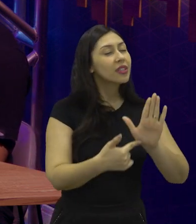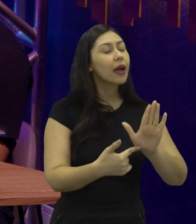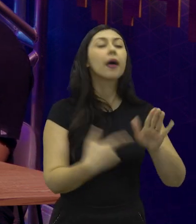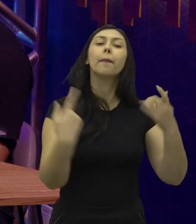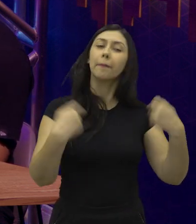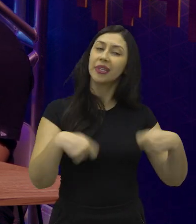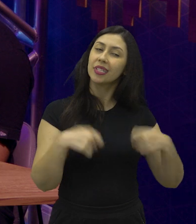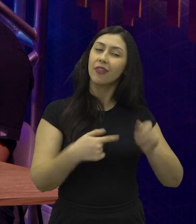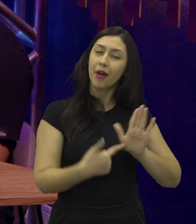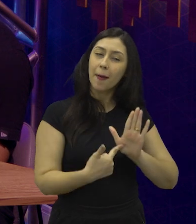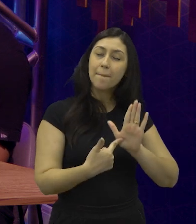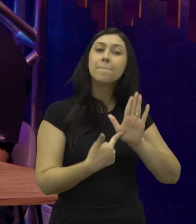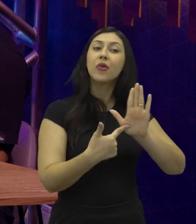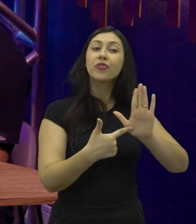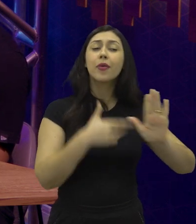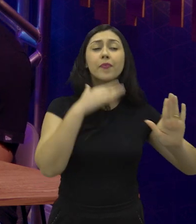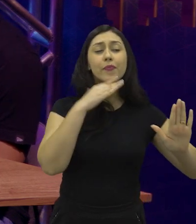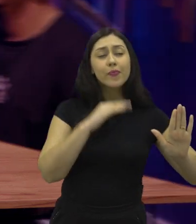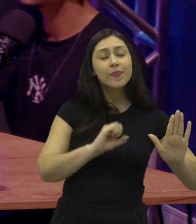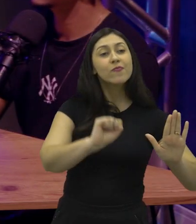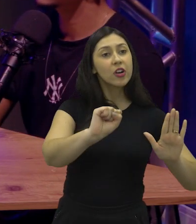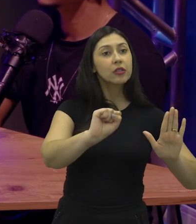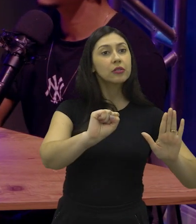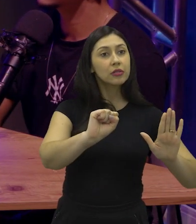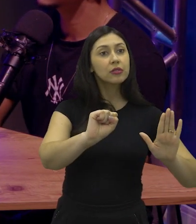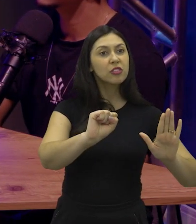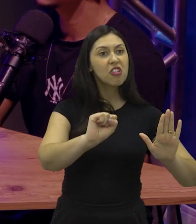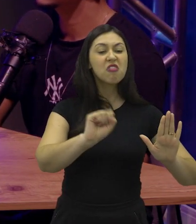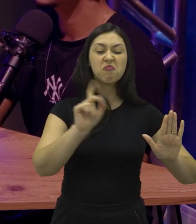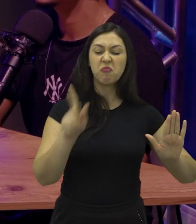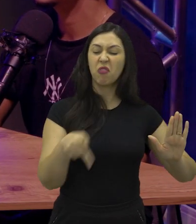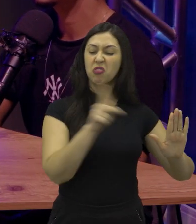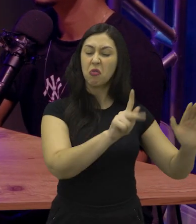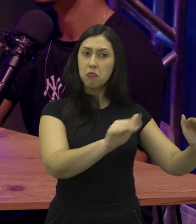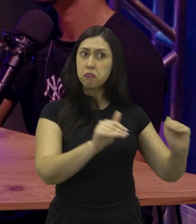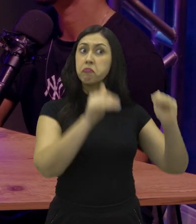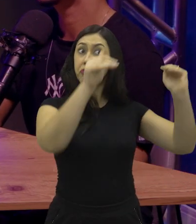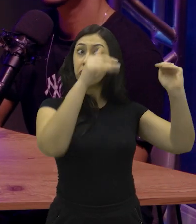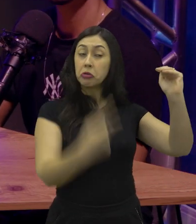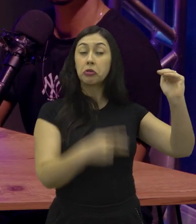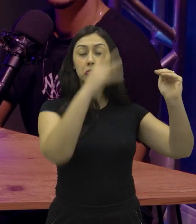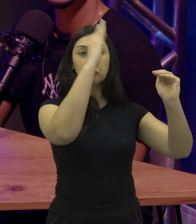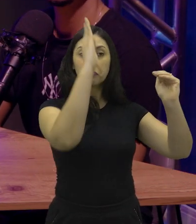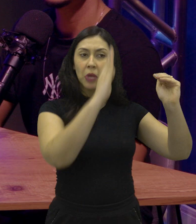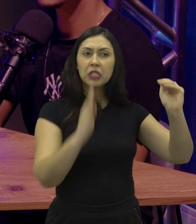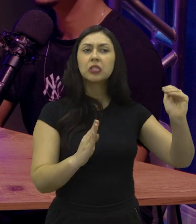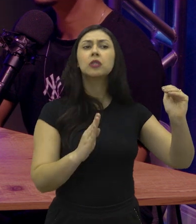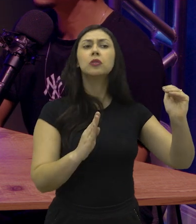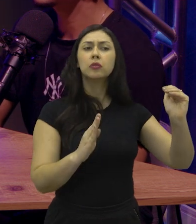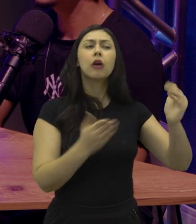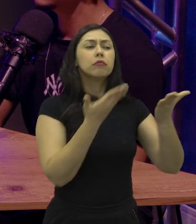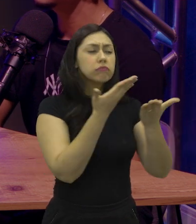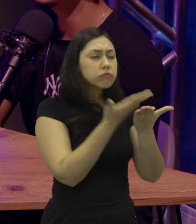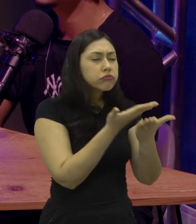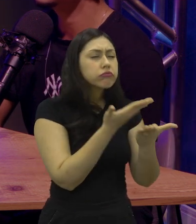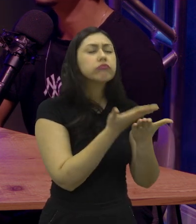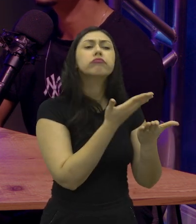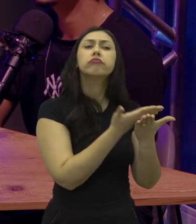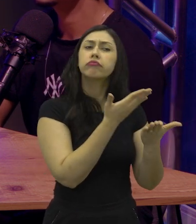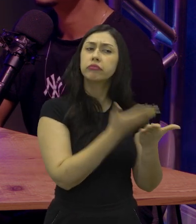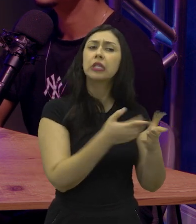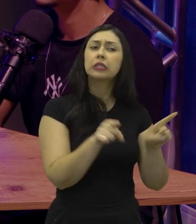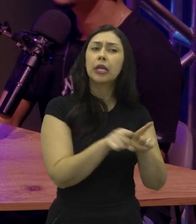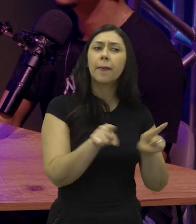né, gente, a gente não podia deixar de trazer Paulo Freire aqui, um dos, né, maiores professores do nosso país, estudioso,